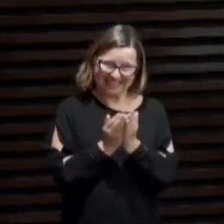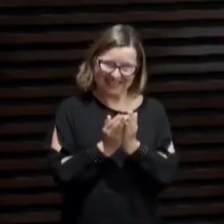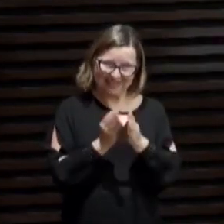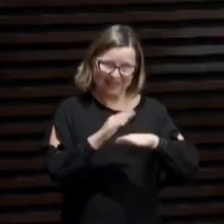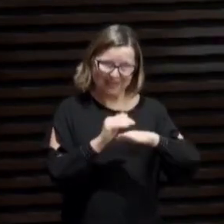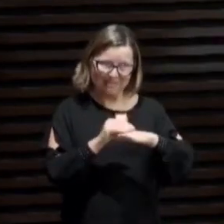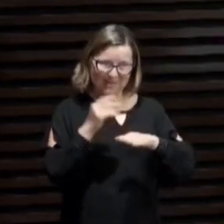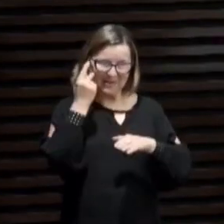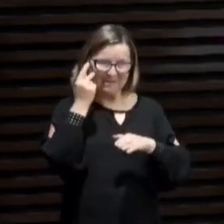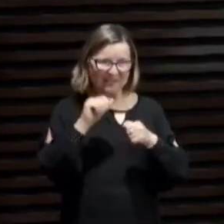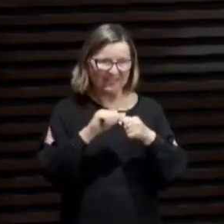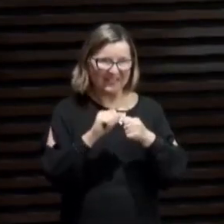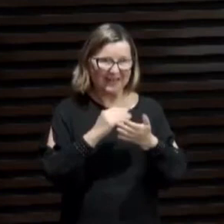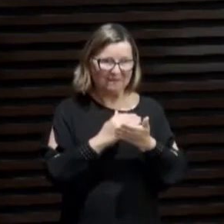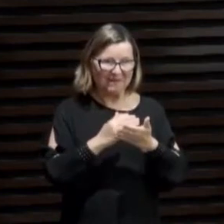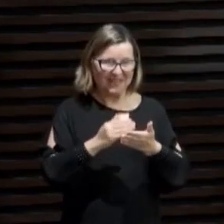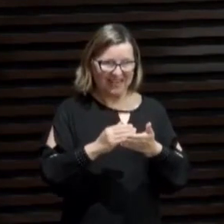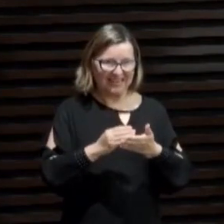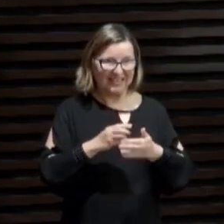Cristo. E no ministério na igreja.